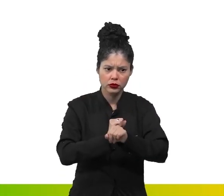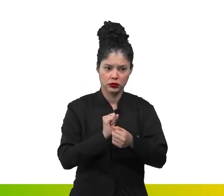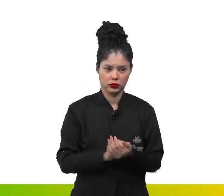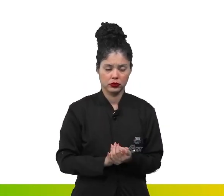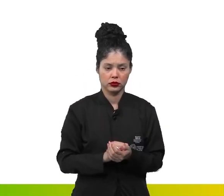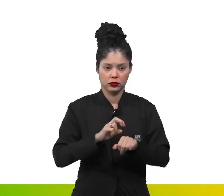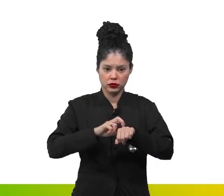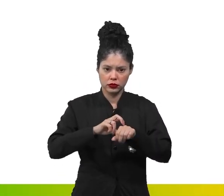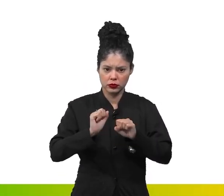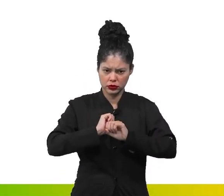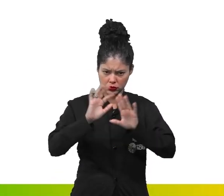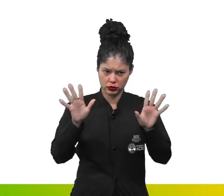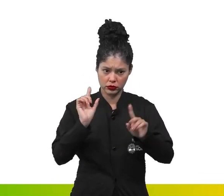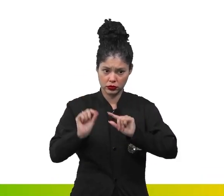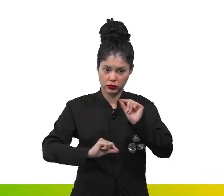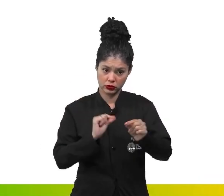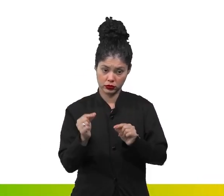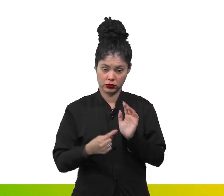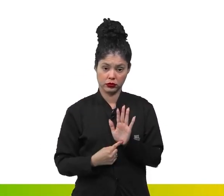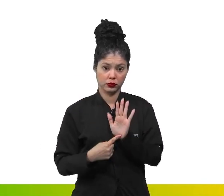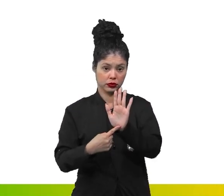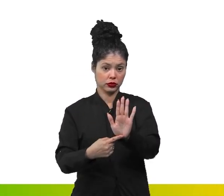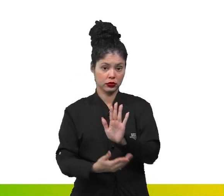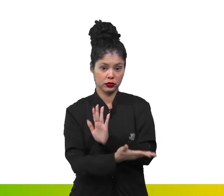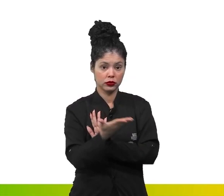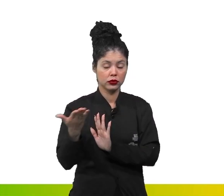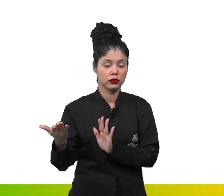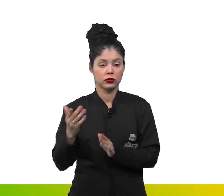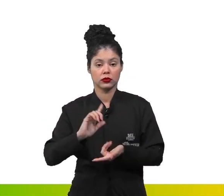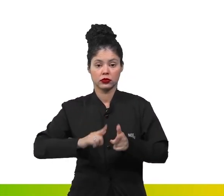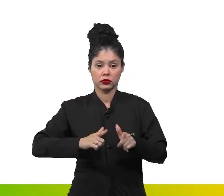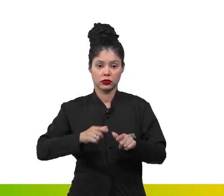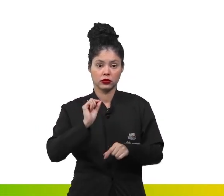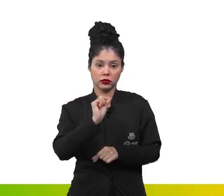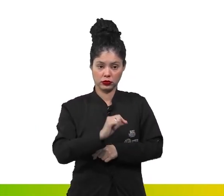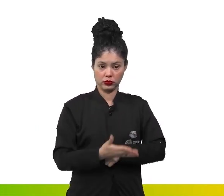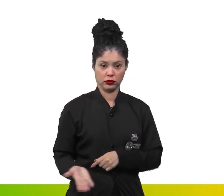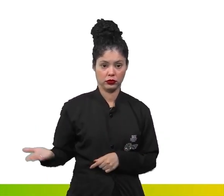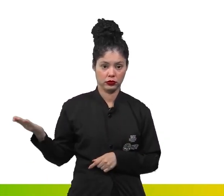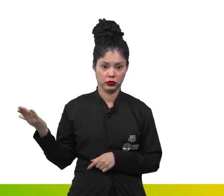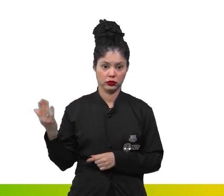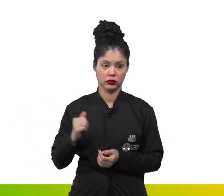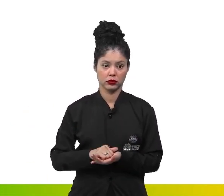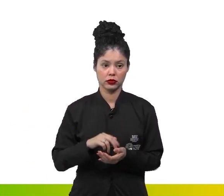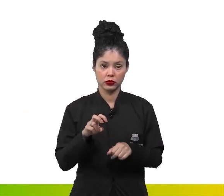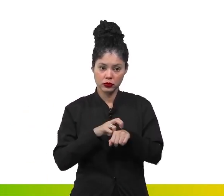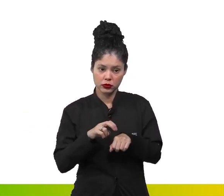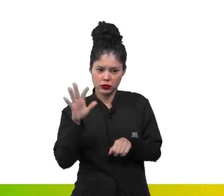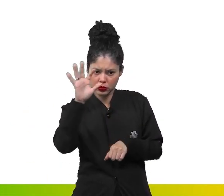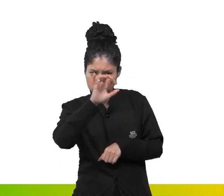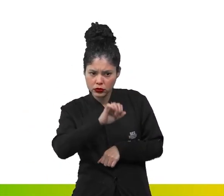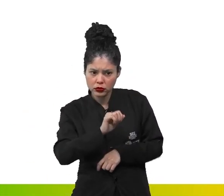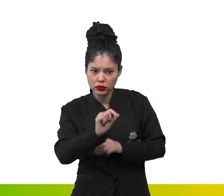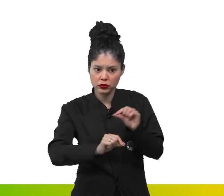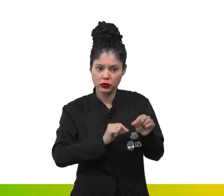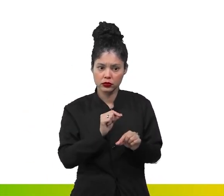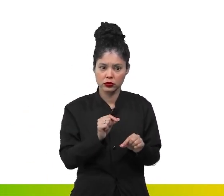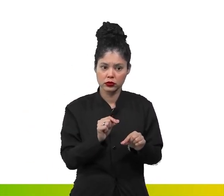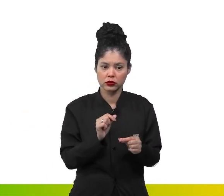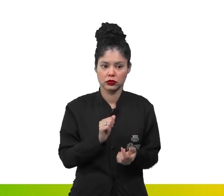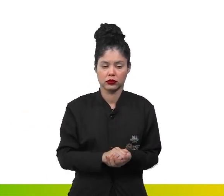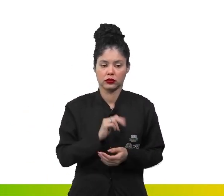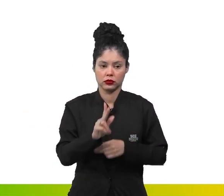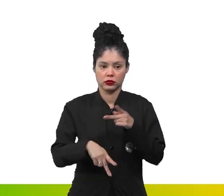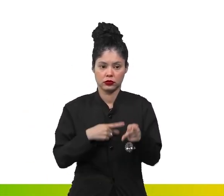um verde mais claro. O que isso representa conforme a legenda, pessoal? O verde mais escuro está representando aí